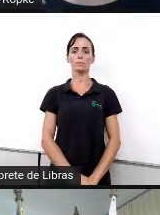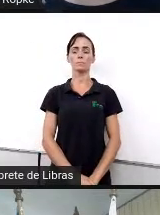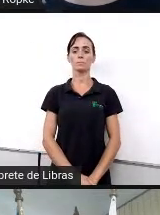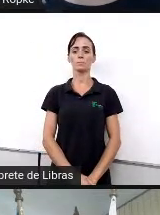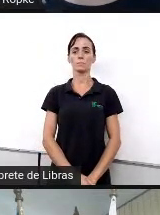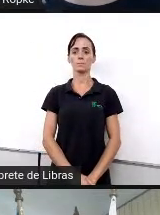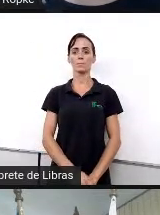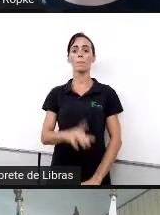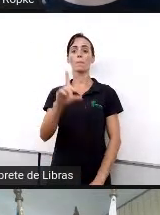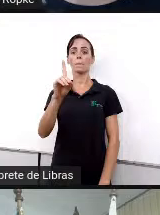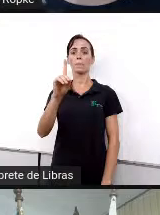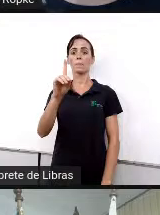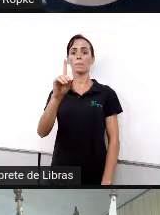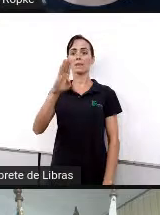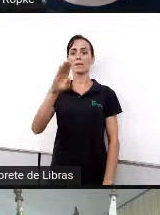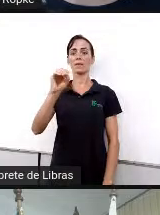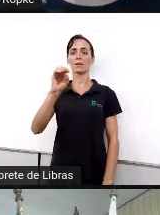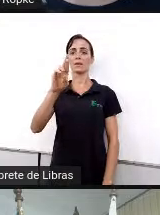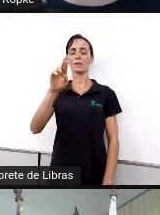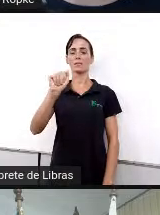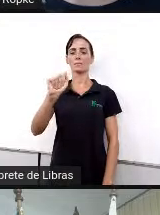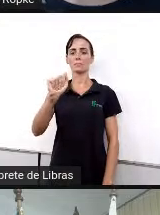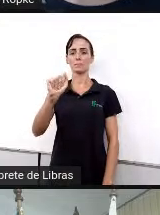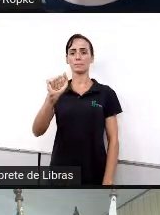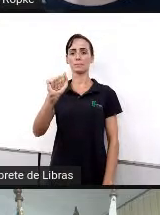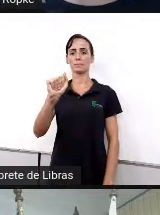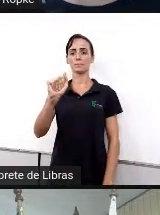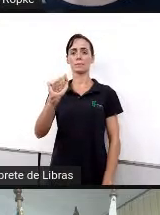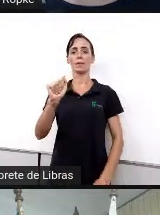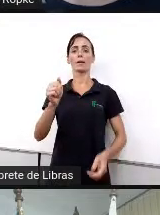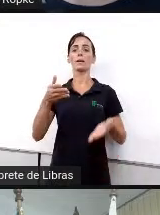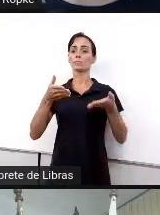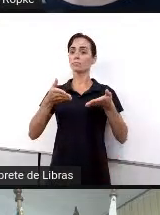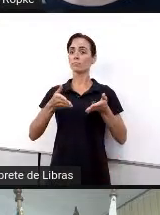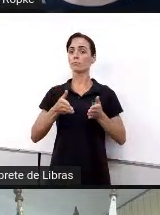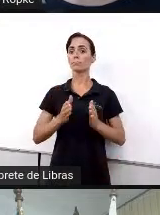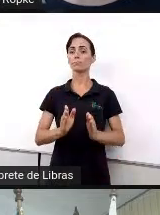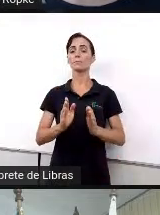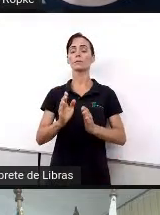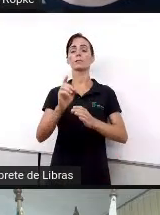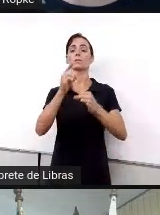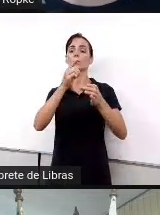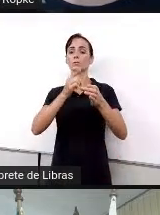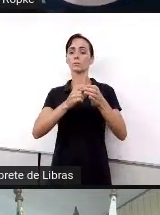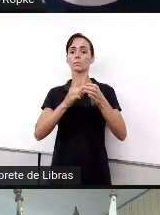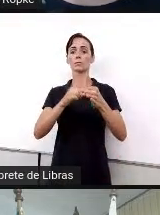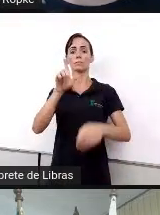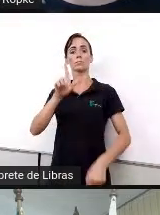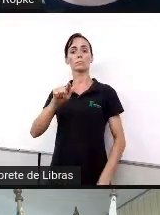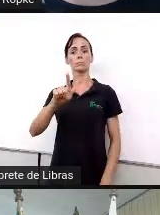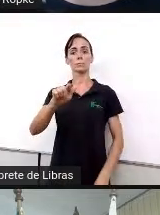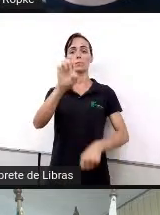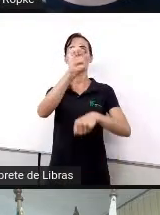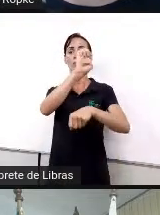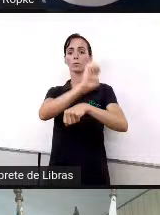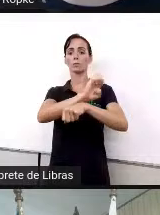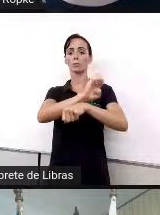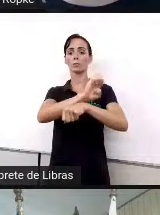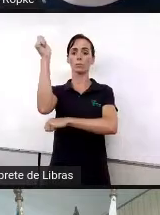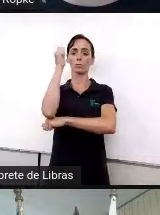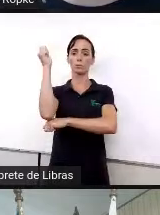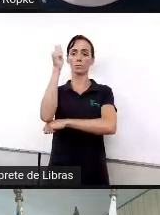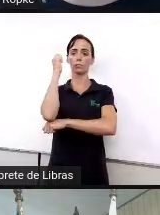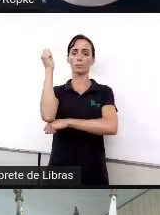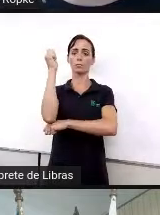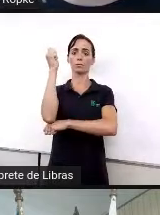Débora Cristina Machado da Cruz, natural da cidade de Giruá, estado do Rio Grande do